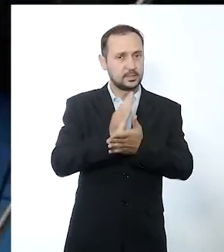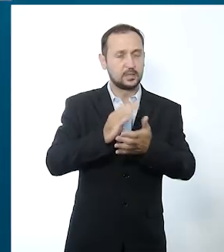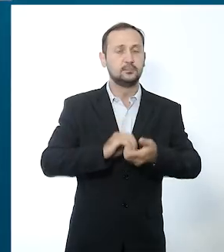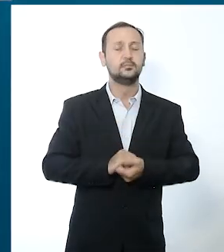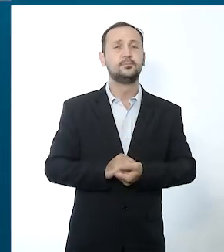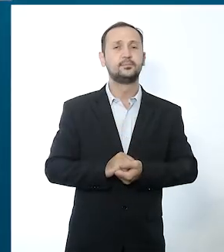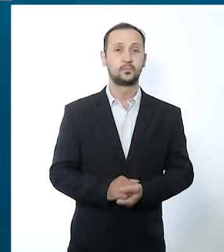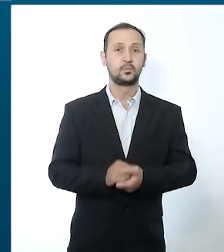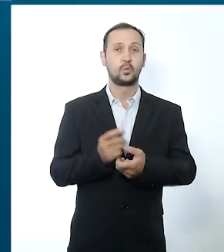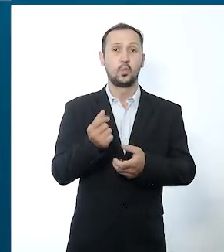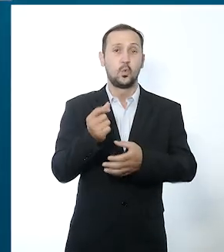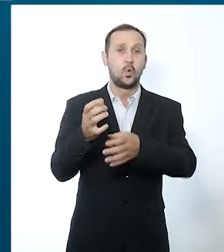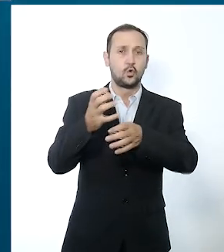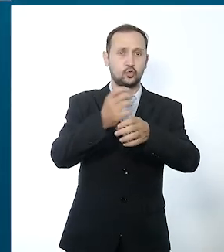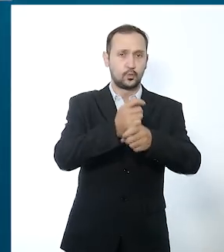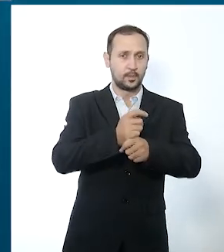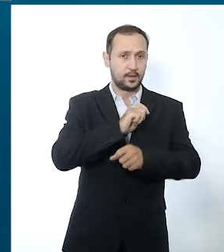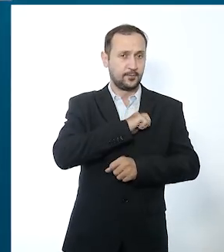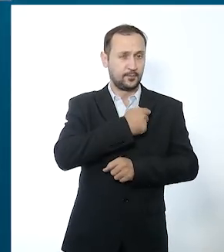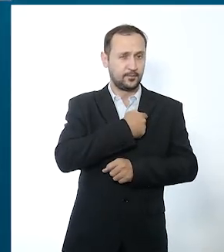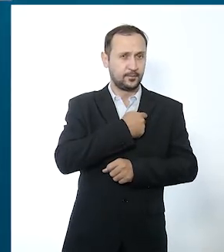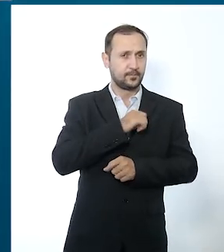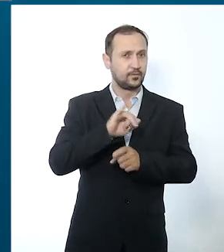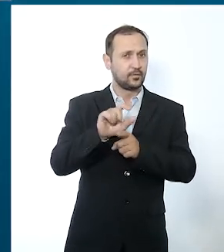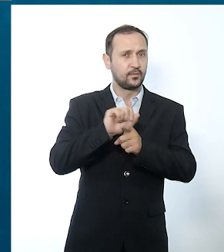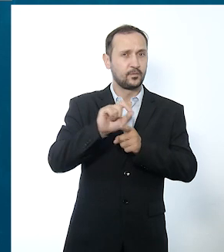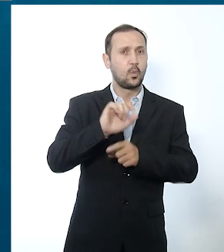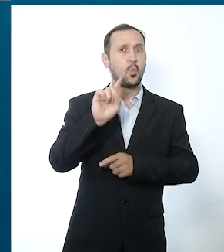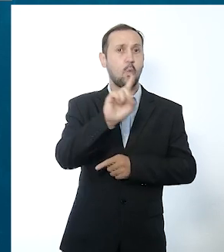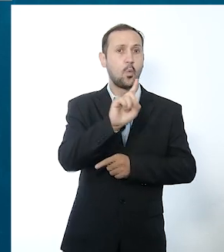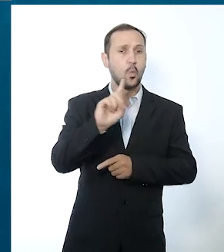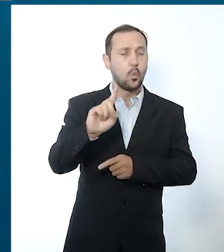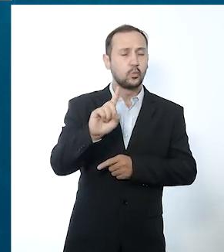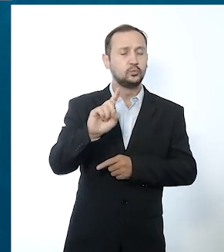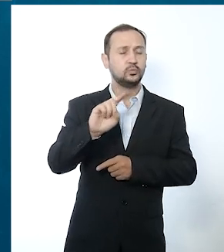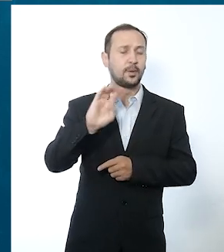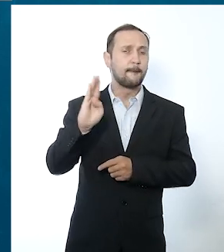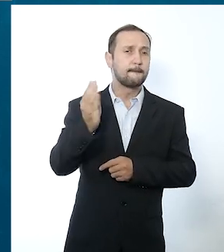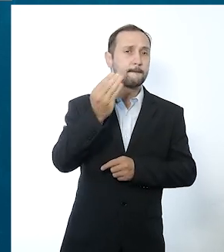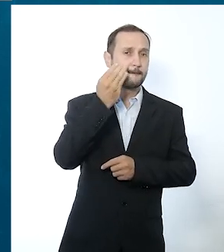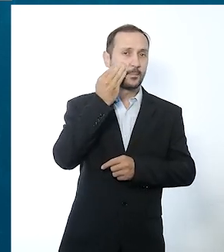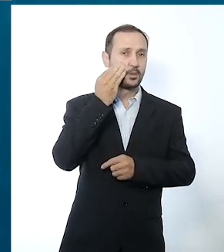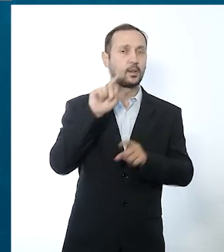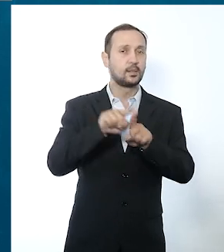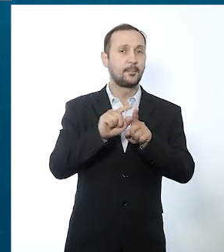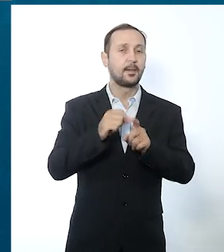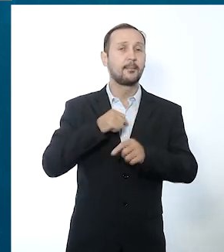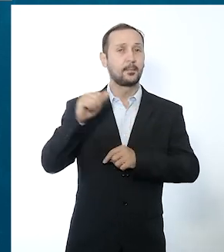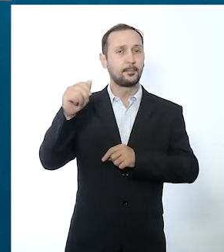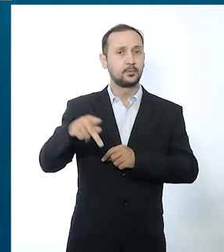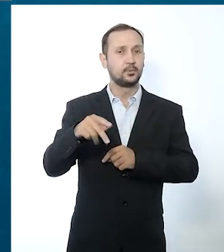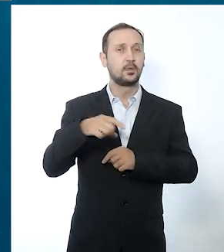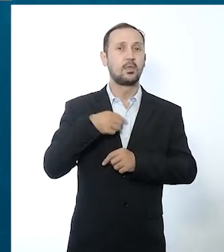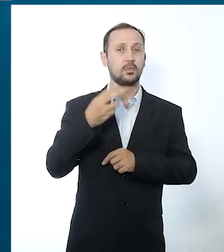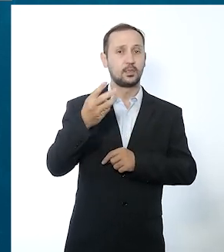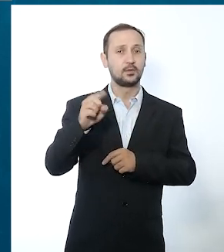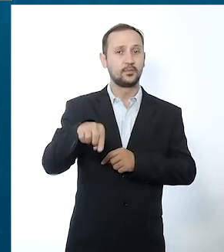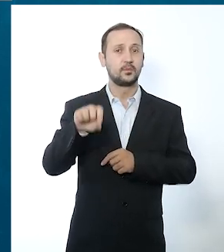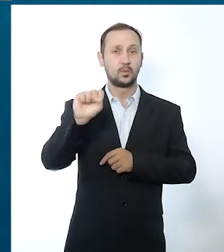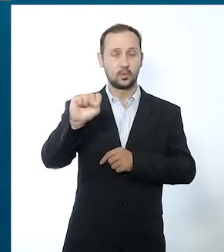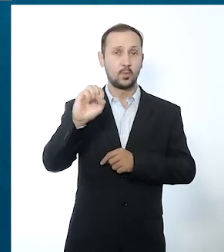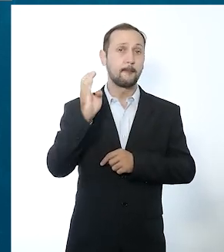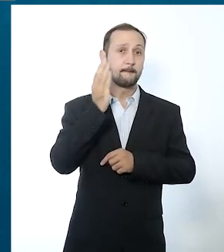aprovado. O orçamento fiscal foi fixado em 11,9 bilhões e para a Seguridade Social